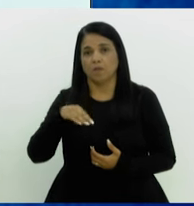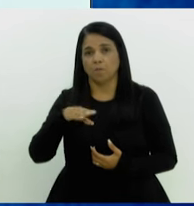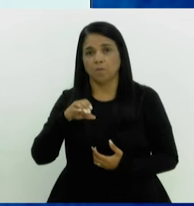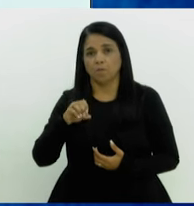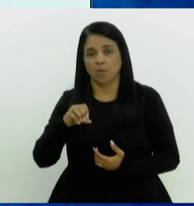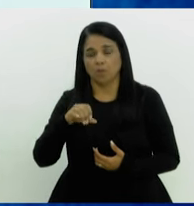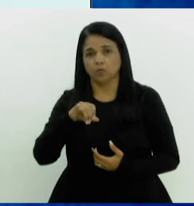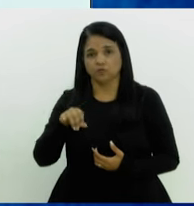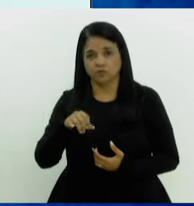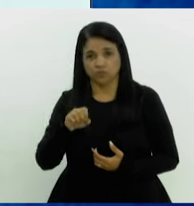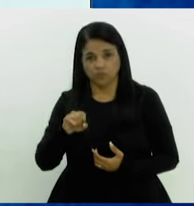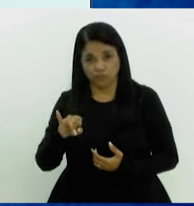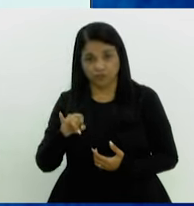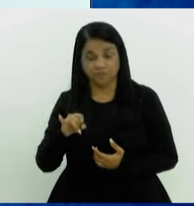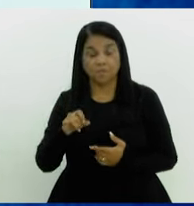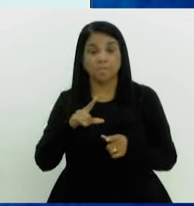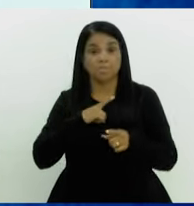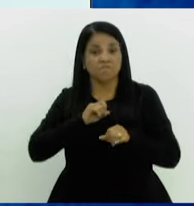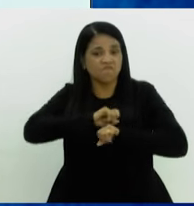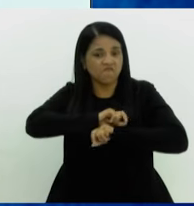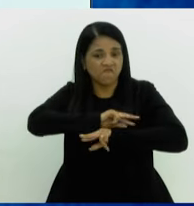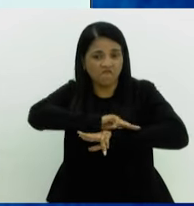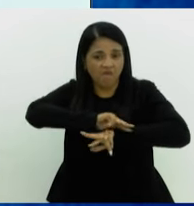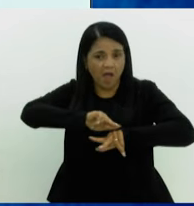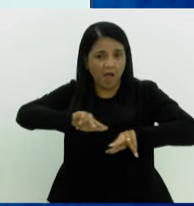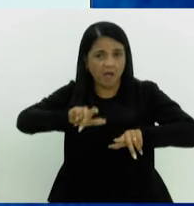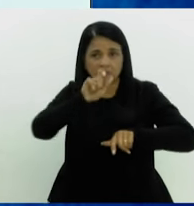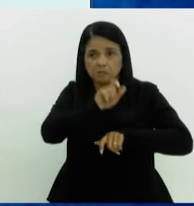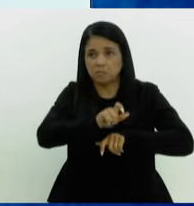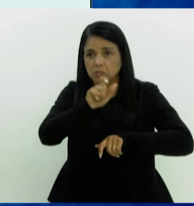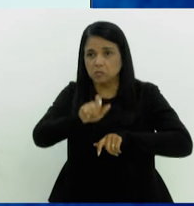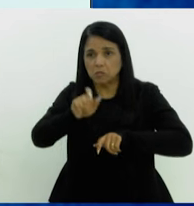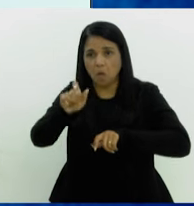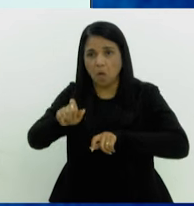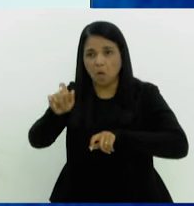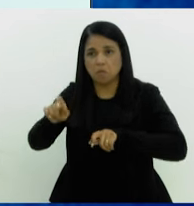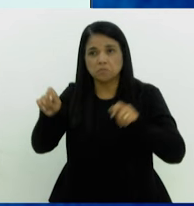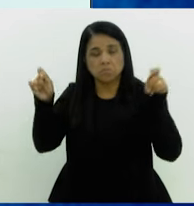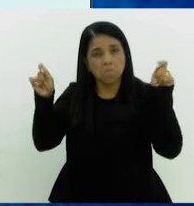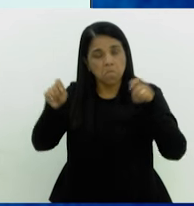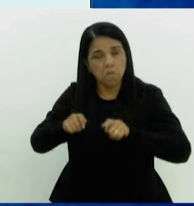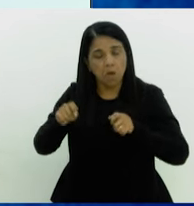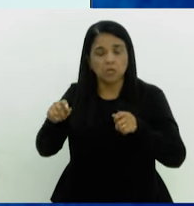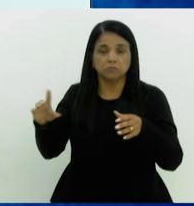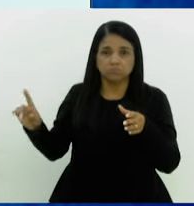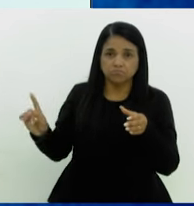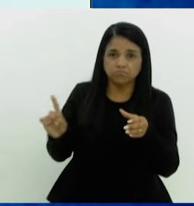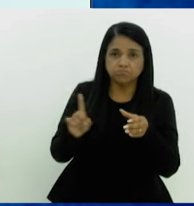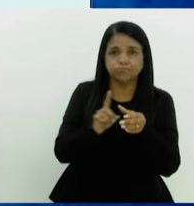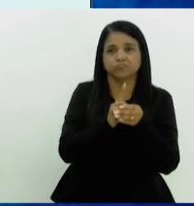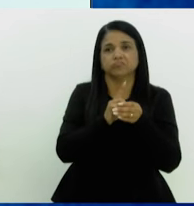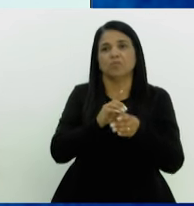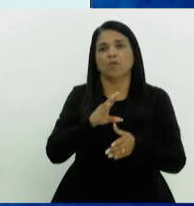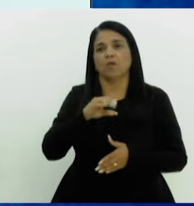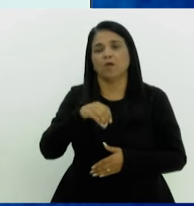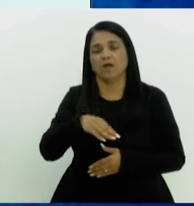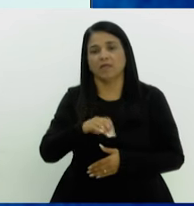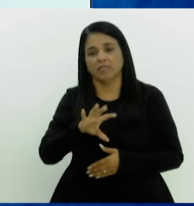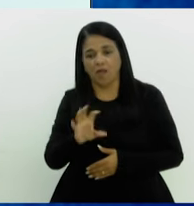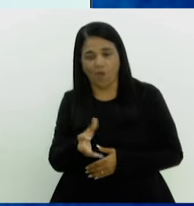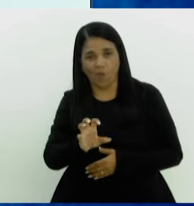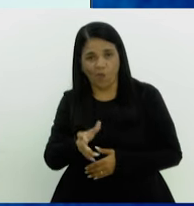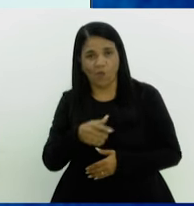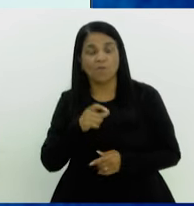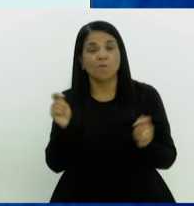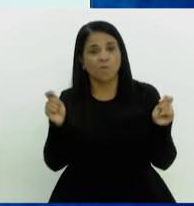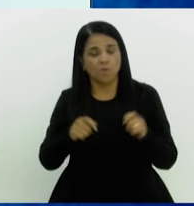de pessoas ali não tem limitação no número de pessoas que podem juntar-se ao canais de vocês e lá vocês falam